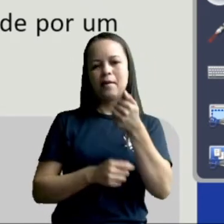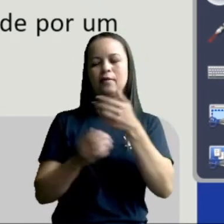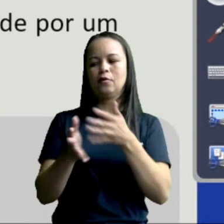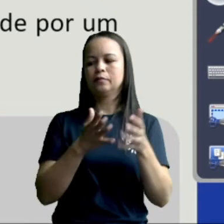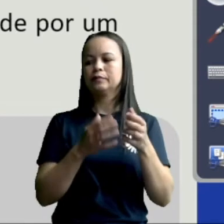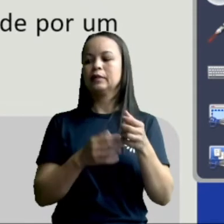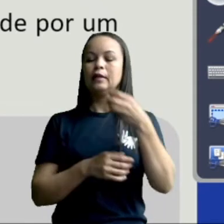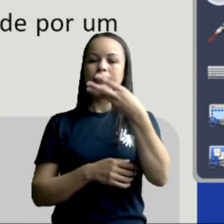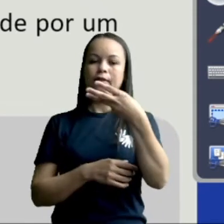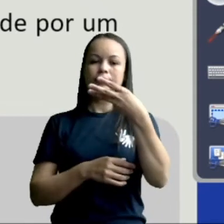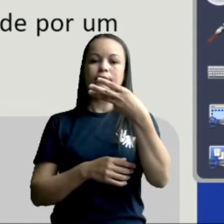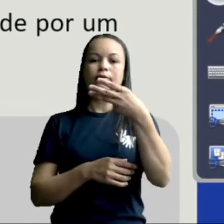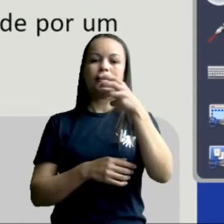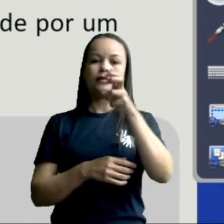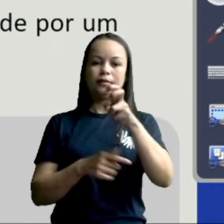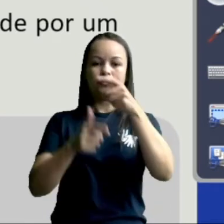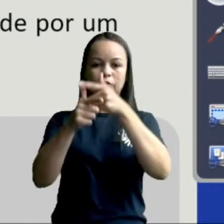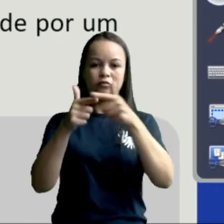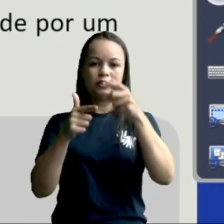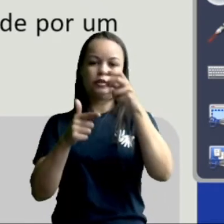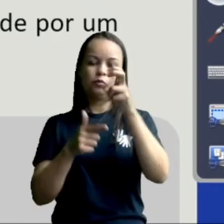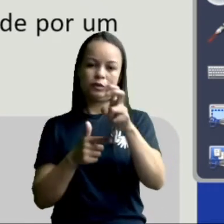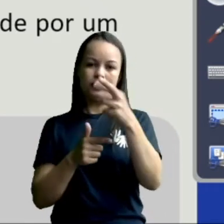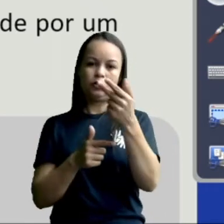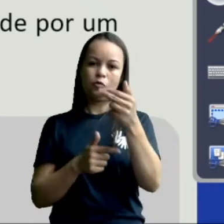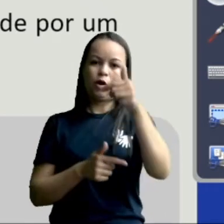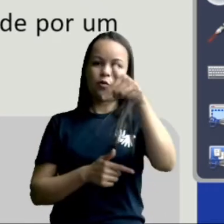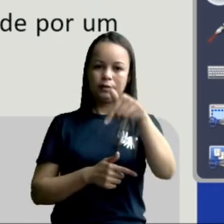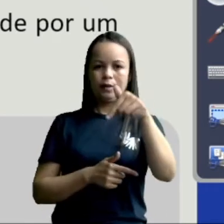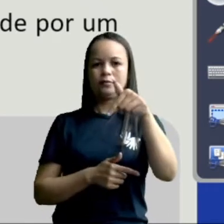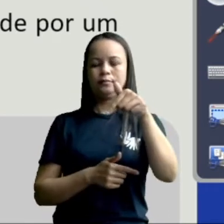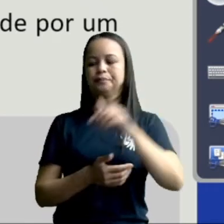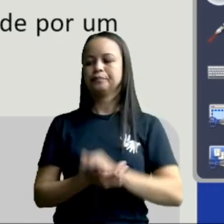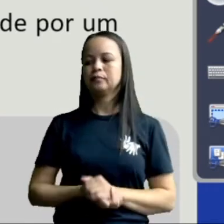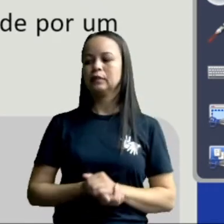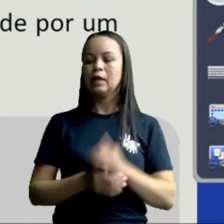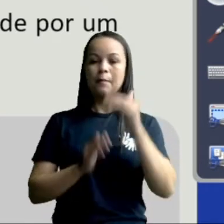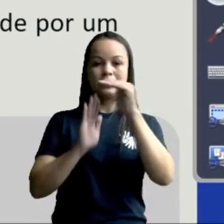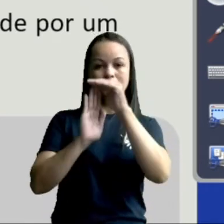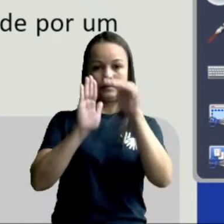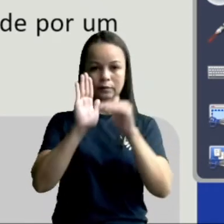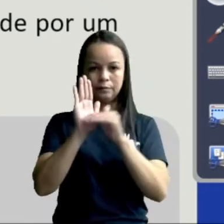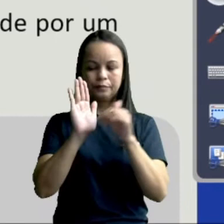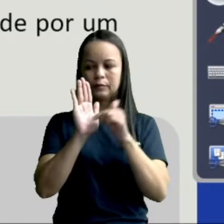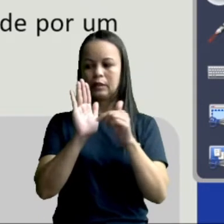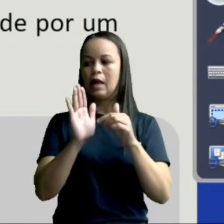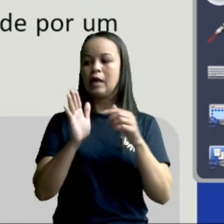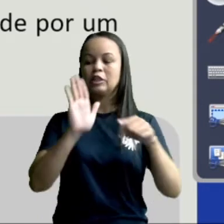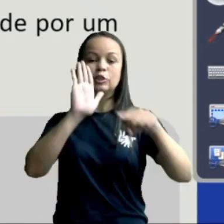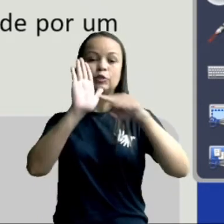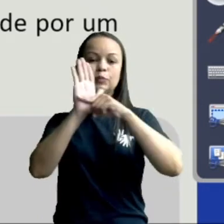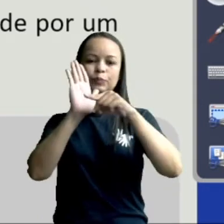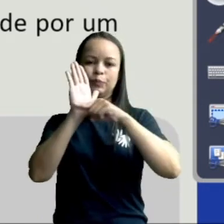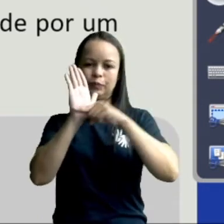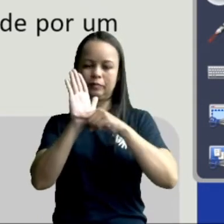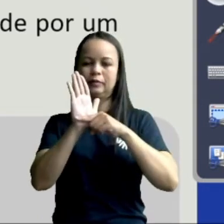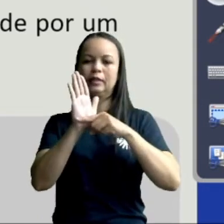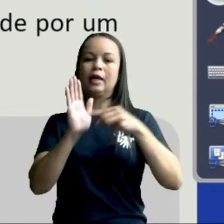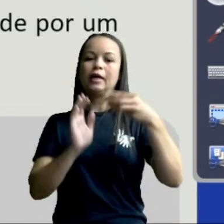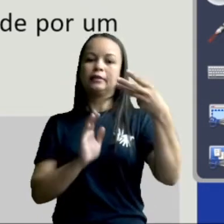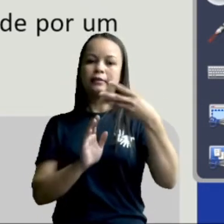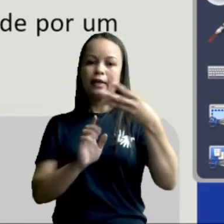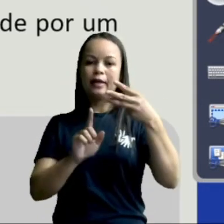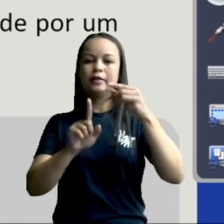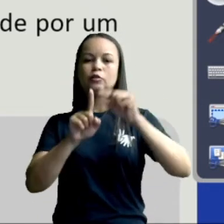por 5 dá exatamente 7. E, passando para a segunda linha, a gente subtraiu 3 unidades